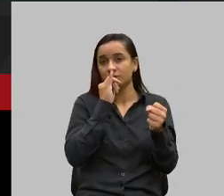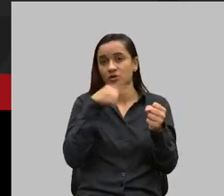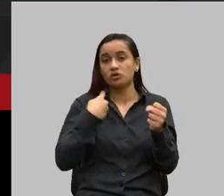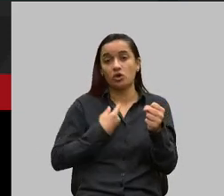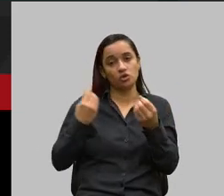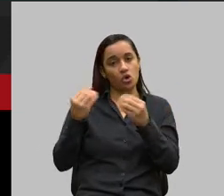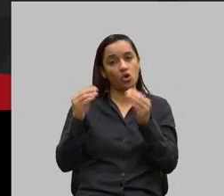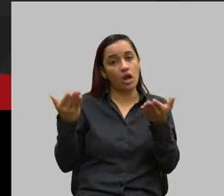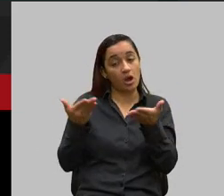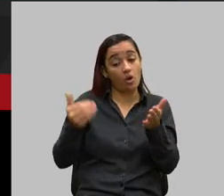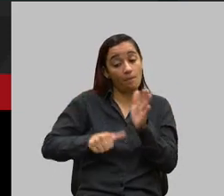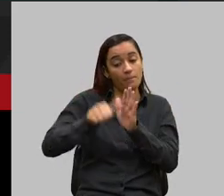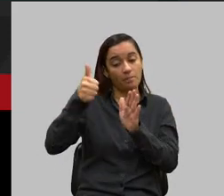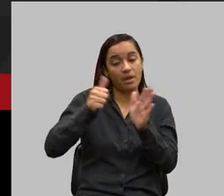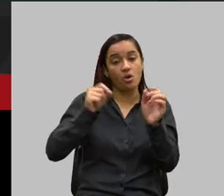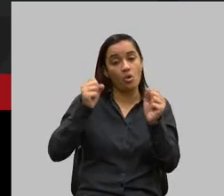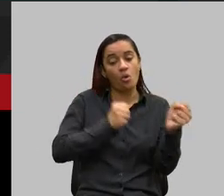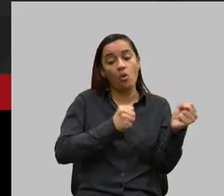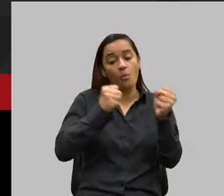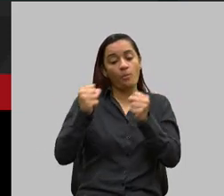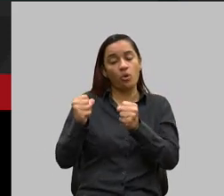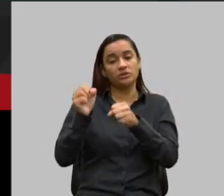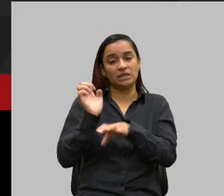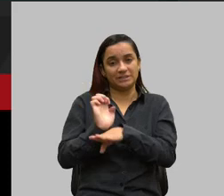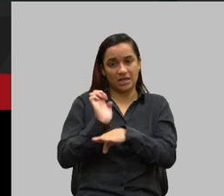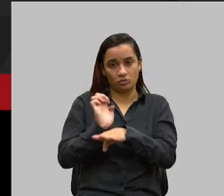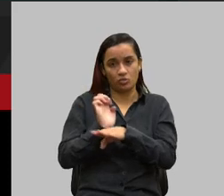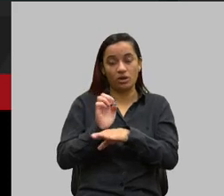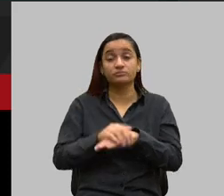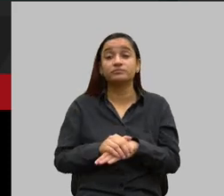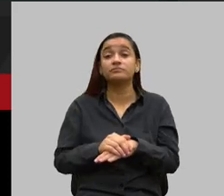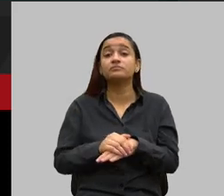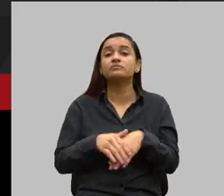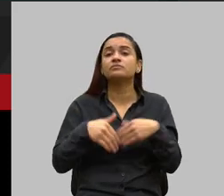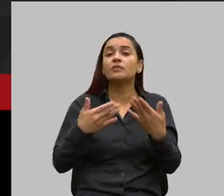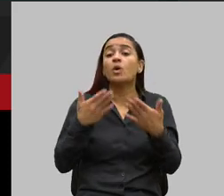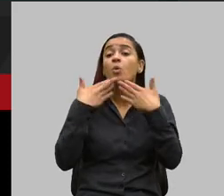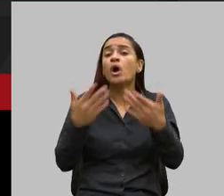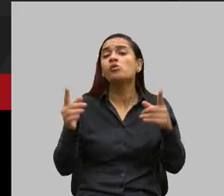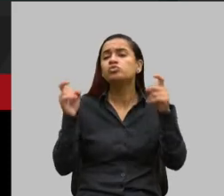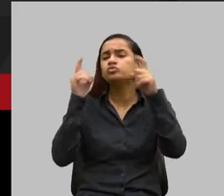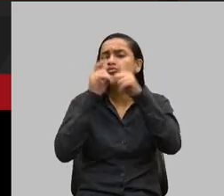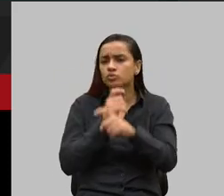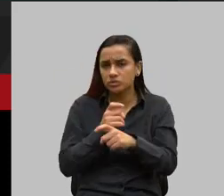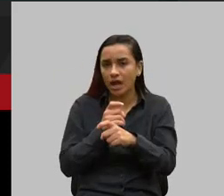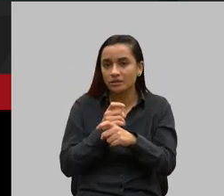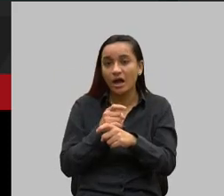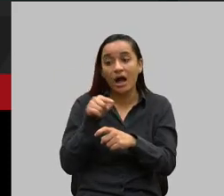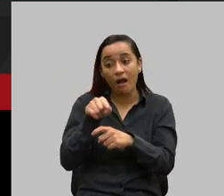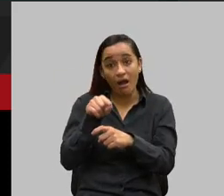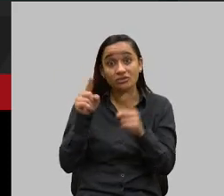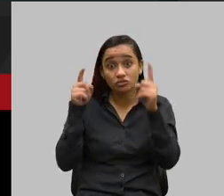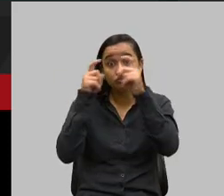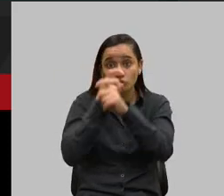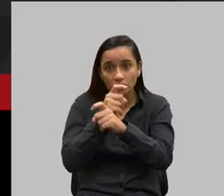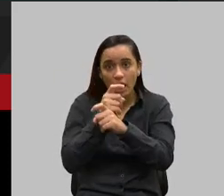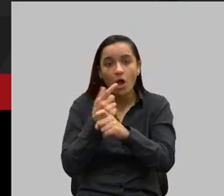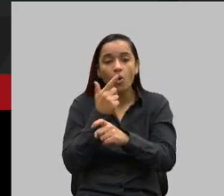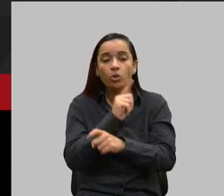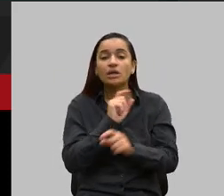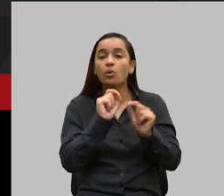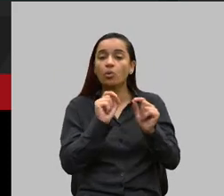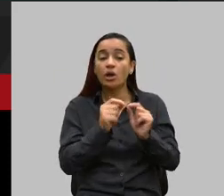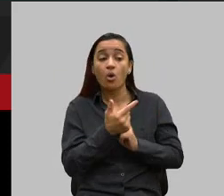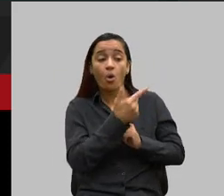estadual e que essas dores pudessem ser atendidas por startups por empresas que possam